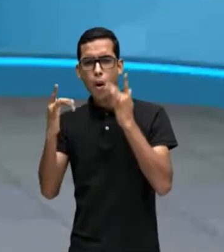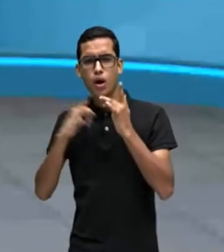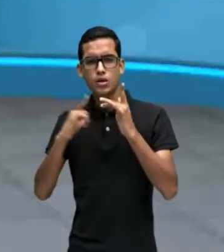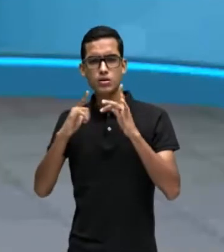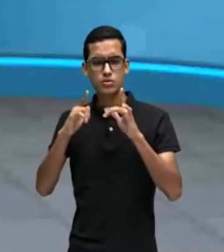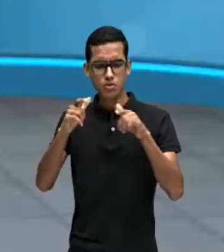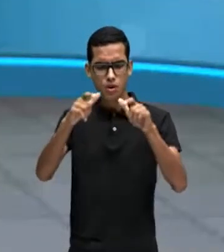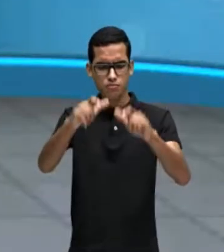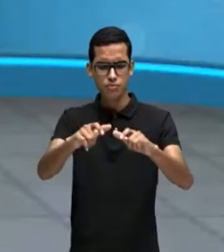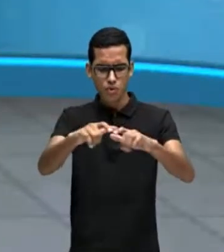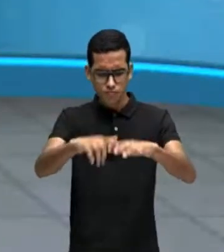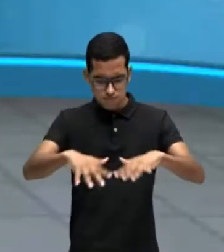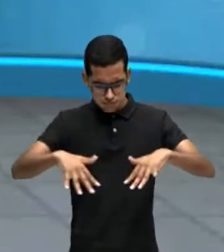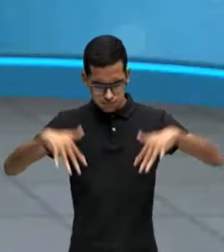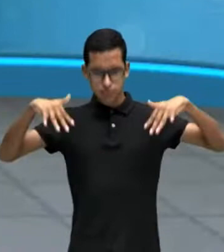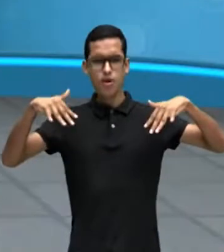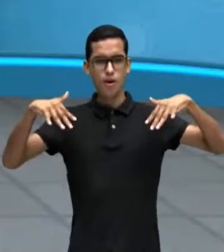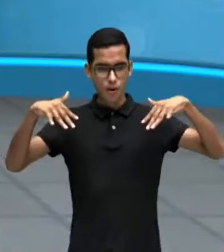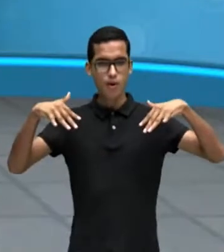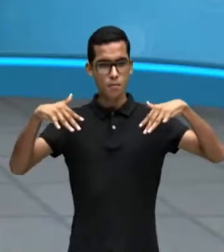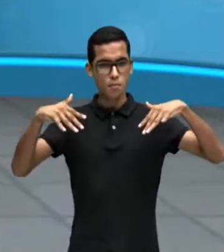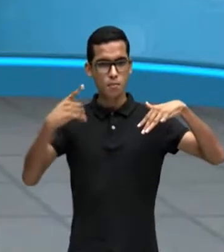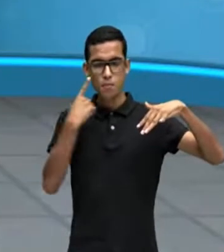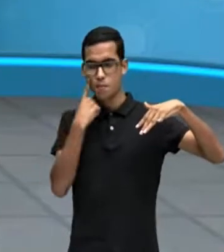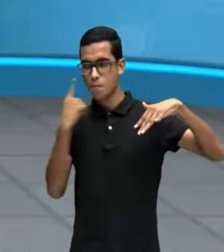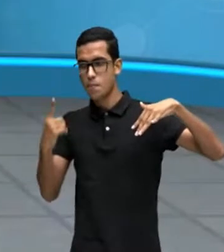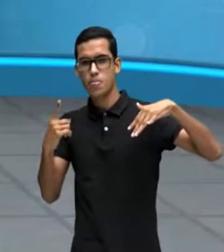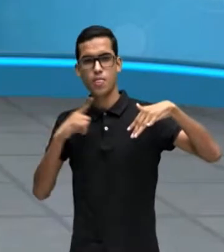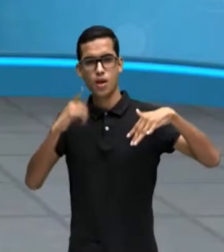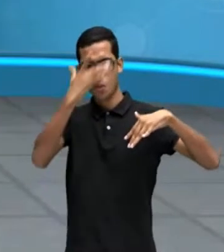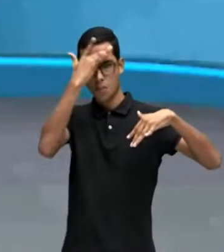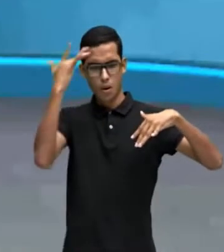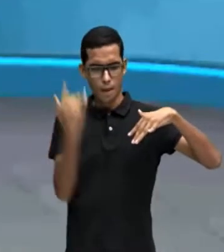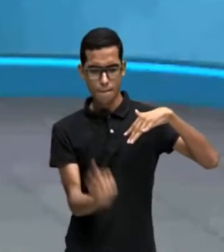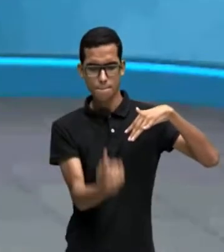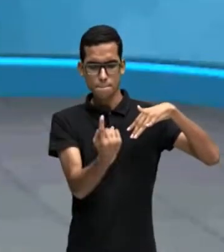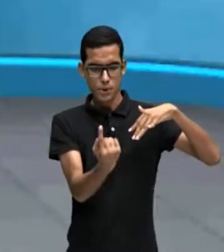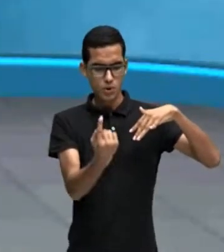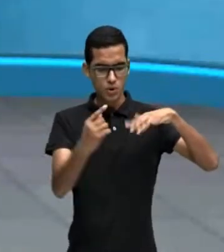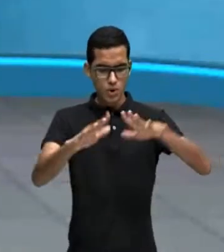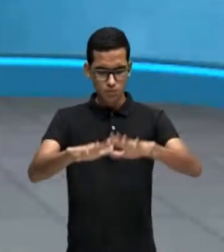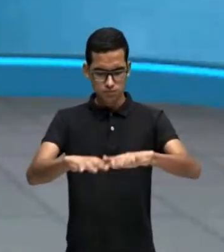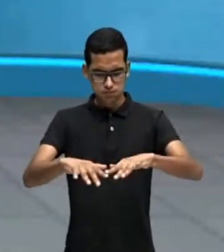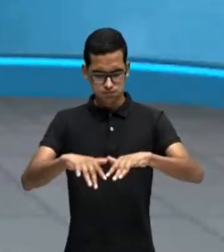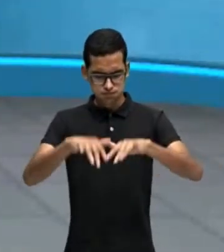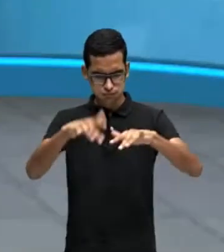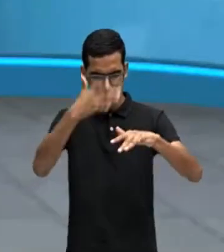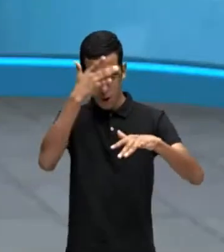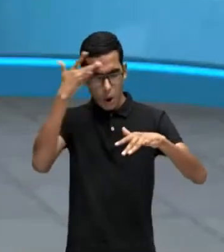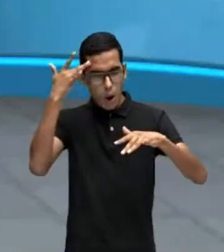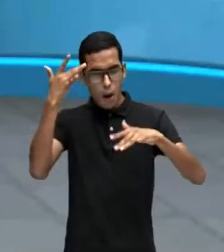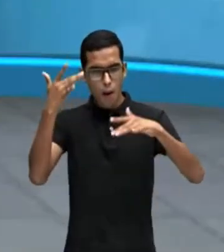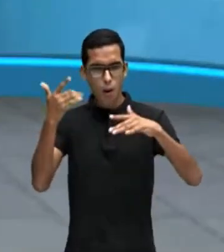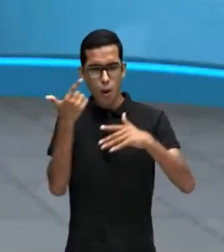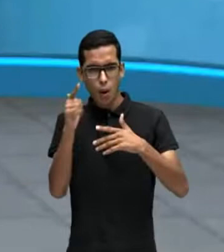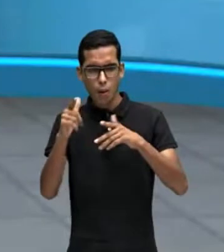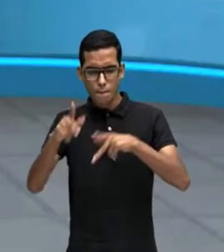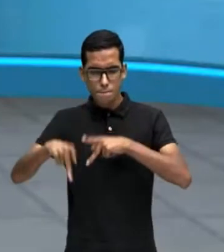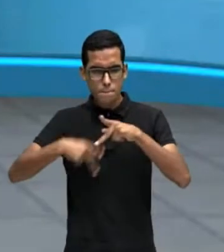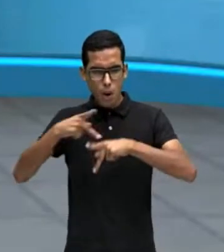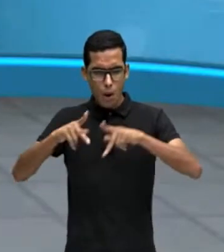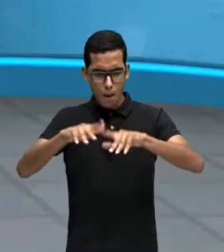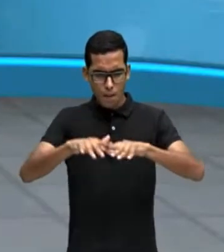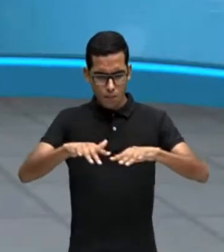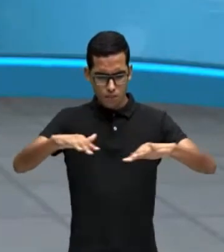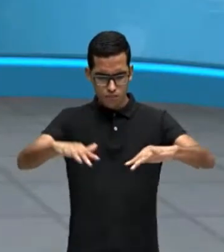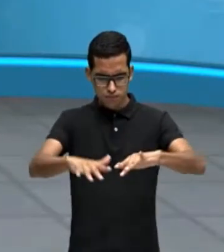de teatro de arena, né? Que a gente tem uma pessoa ali no meio e a gente consegue observar a ação